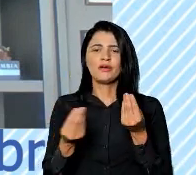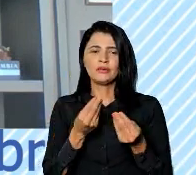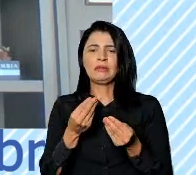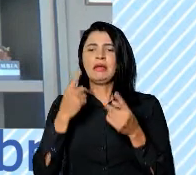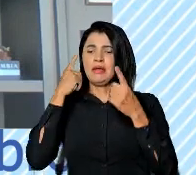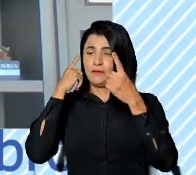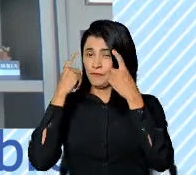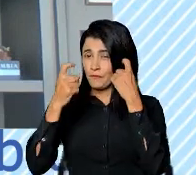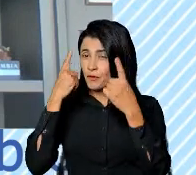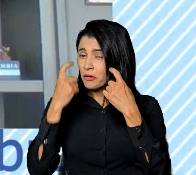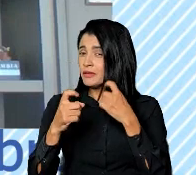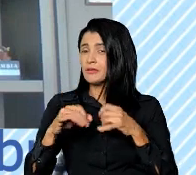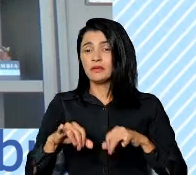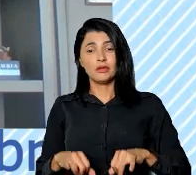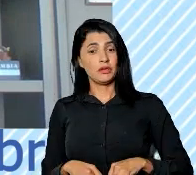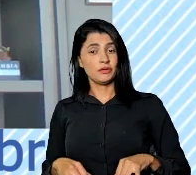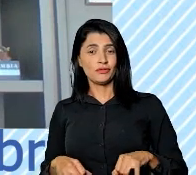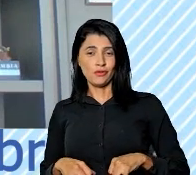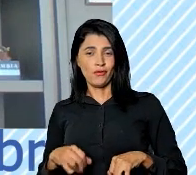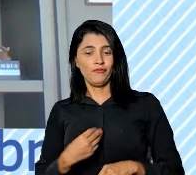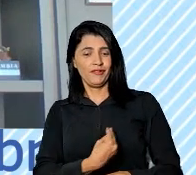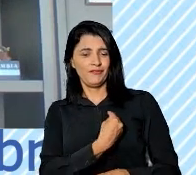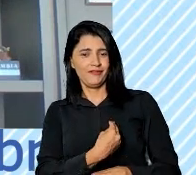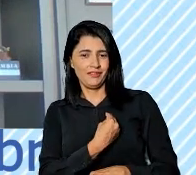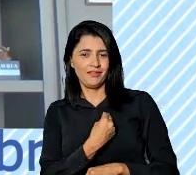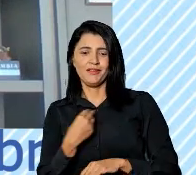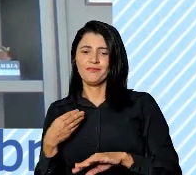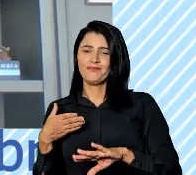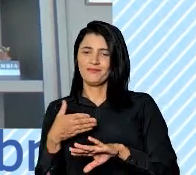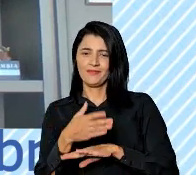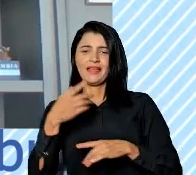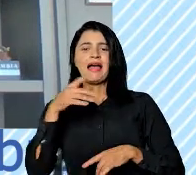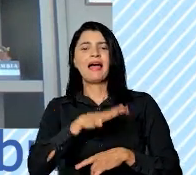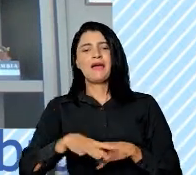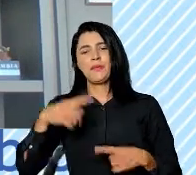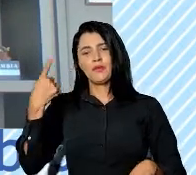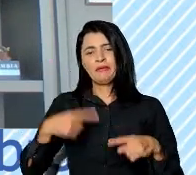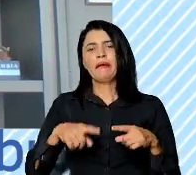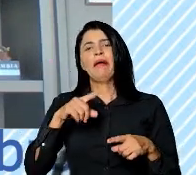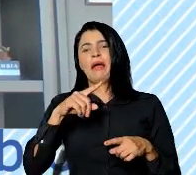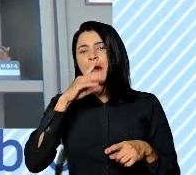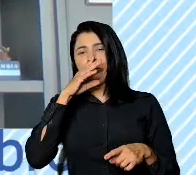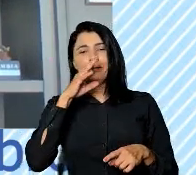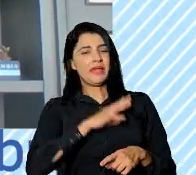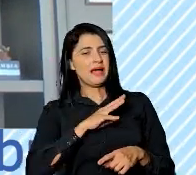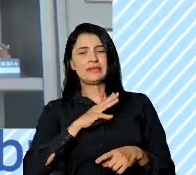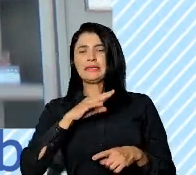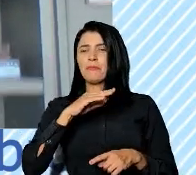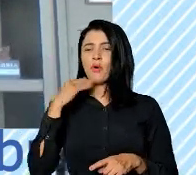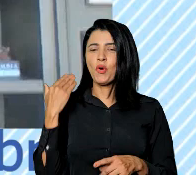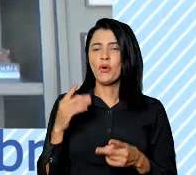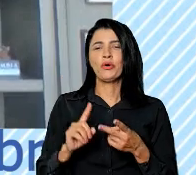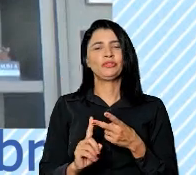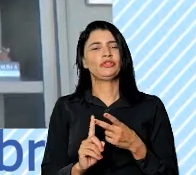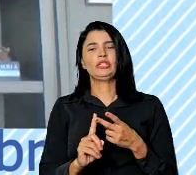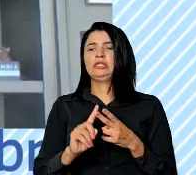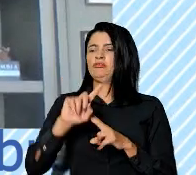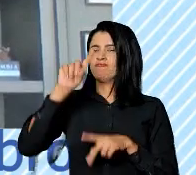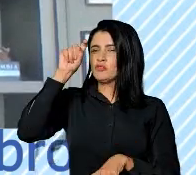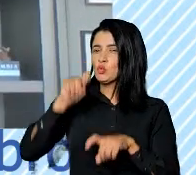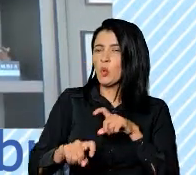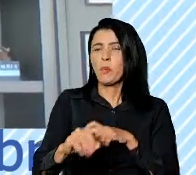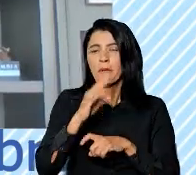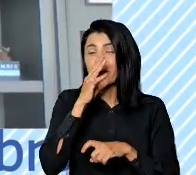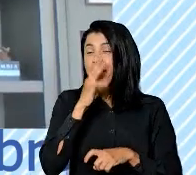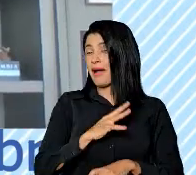violência que assola a nossa vida quando ocupamos a vida política. São ameaças de morte, são ameaças de estupro, são